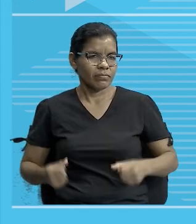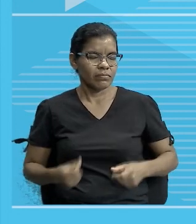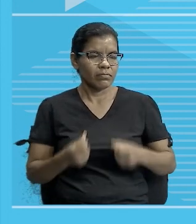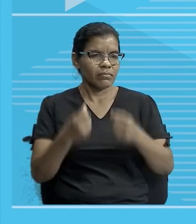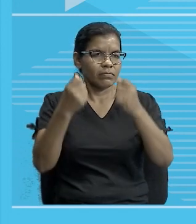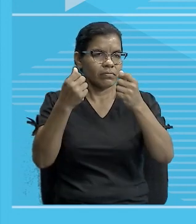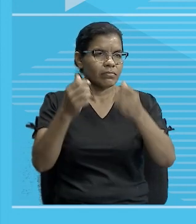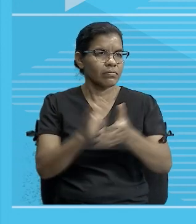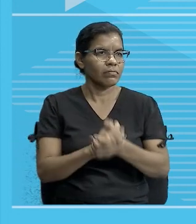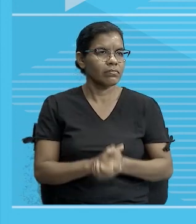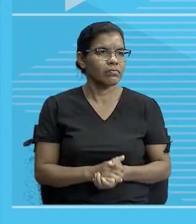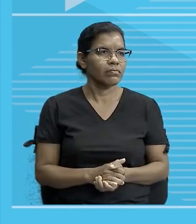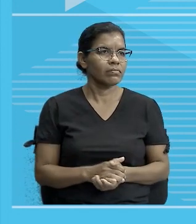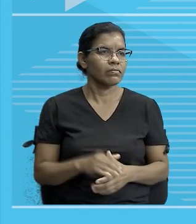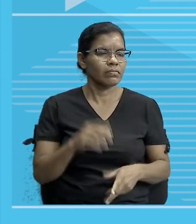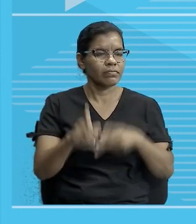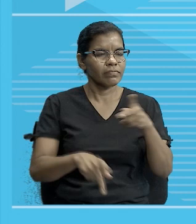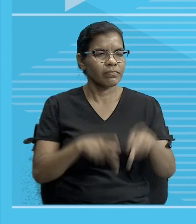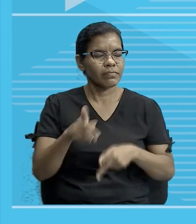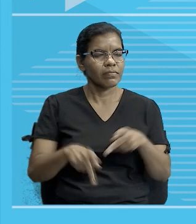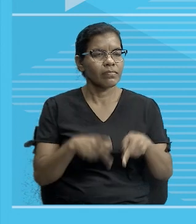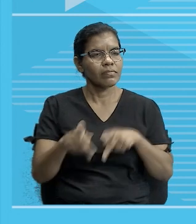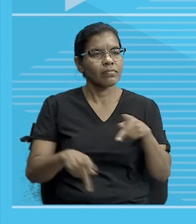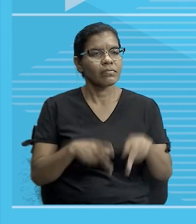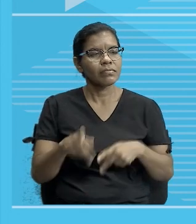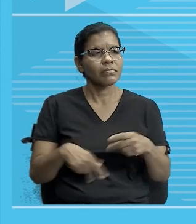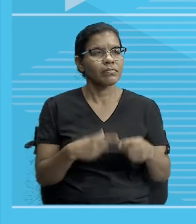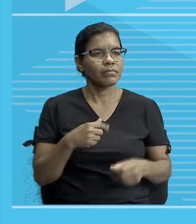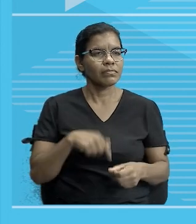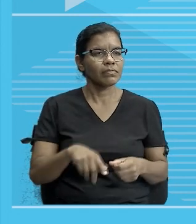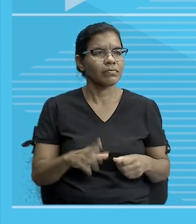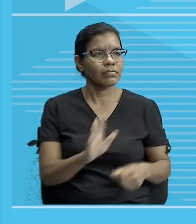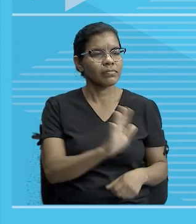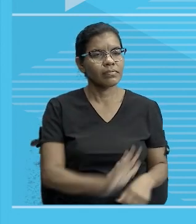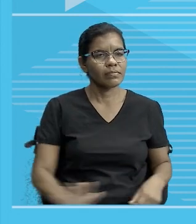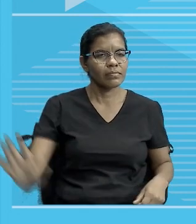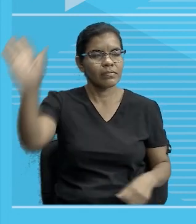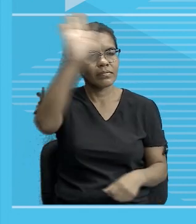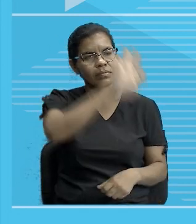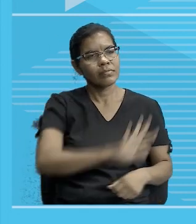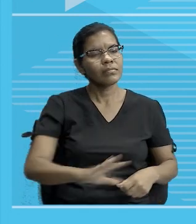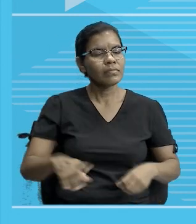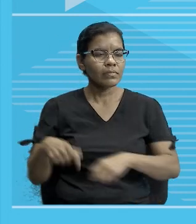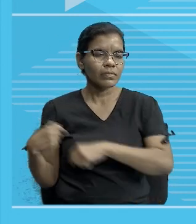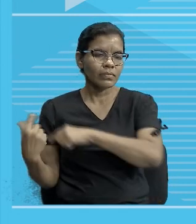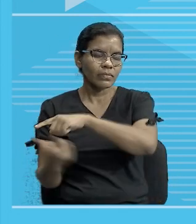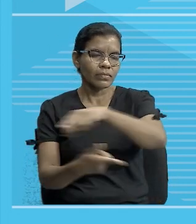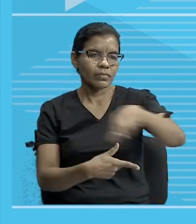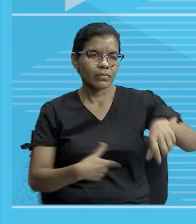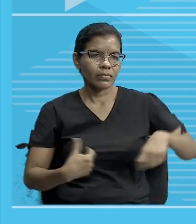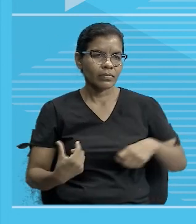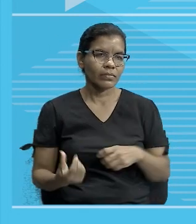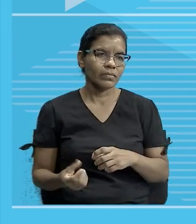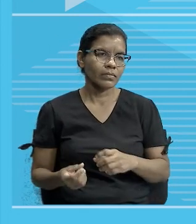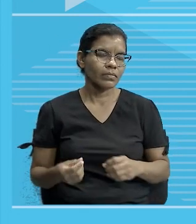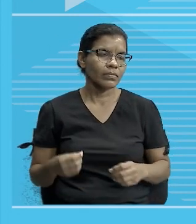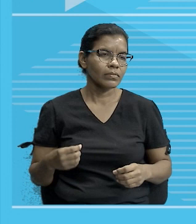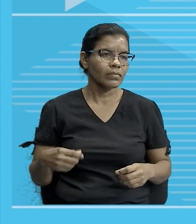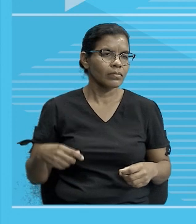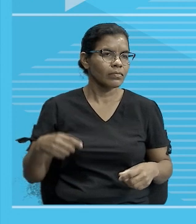povo. O povo. Então aí está um cenário generalizado de fatores ou